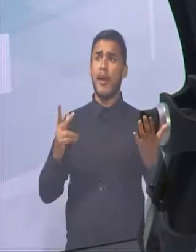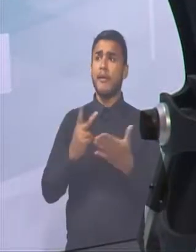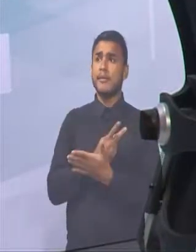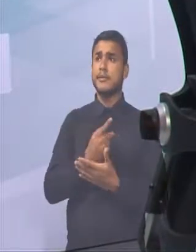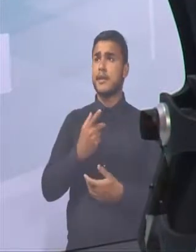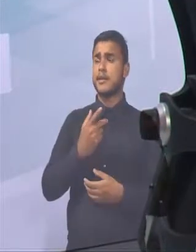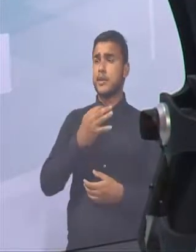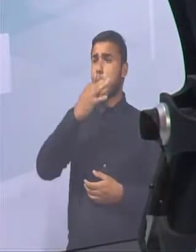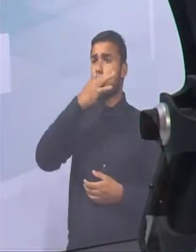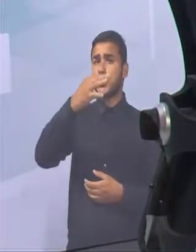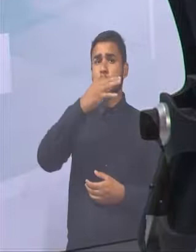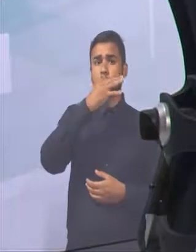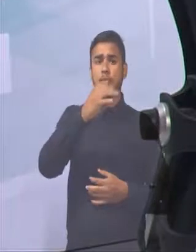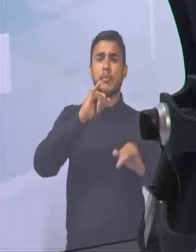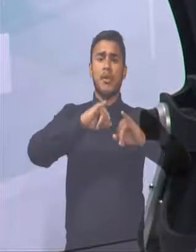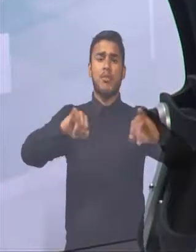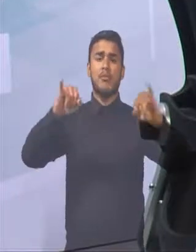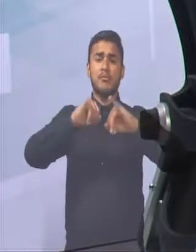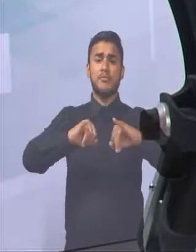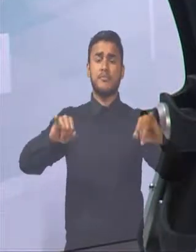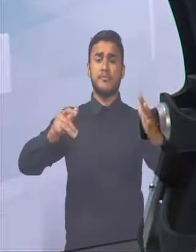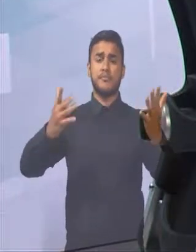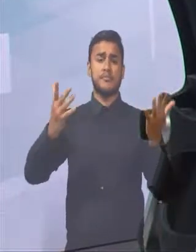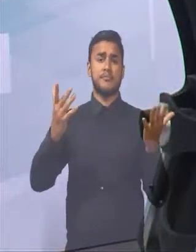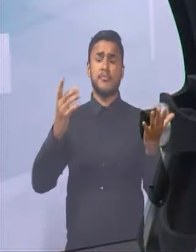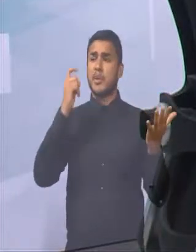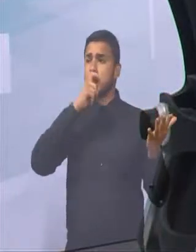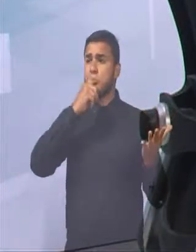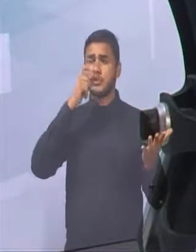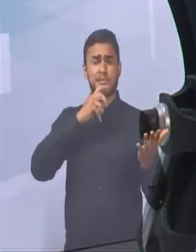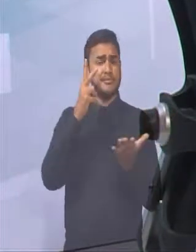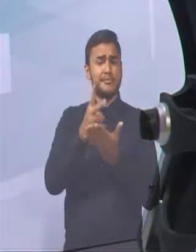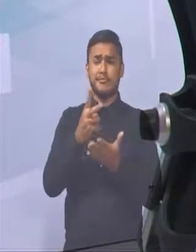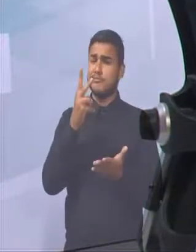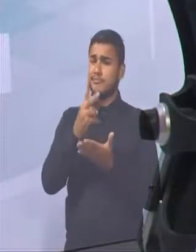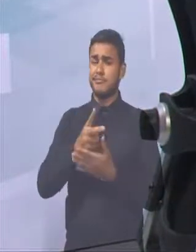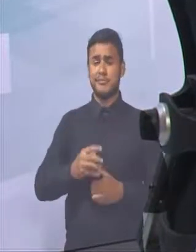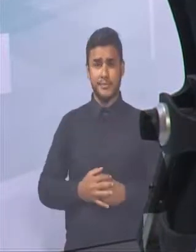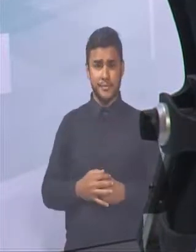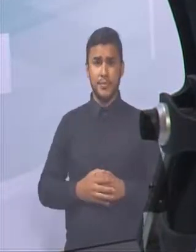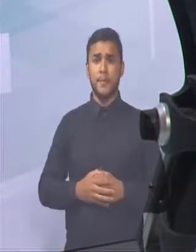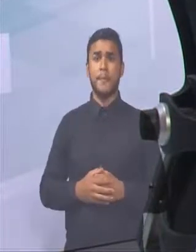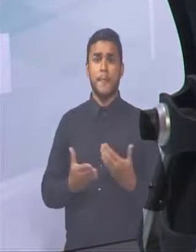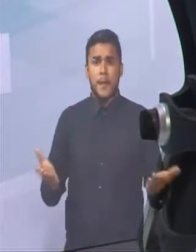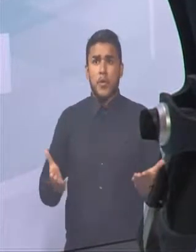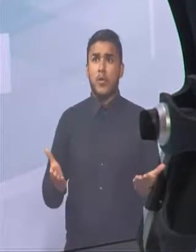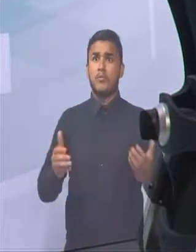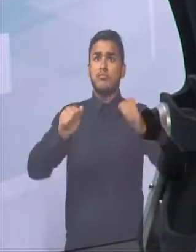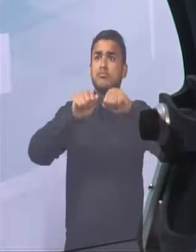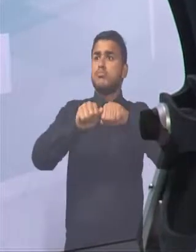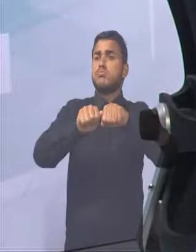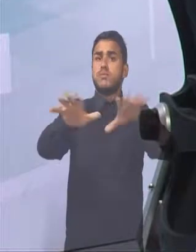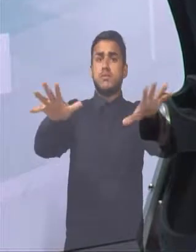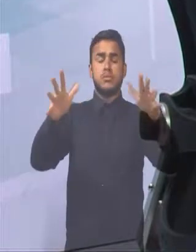news. Tudo bem, tem fake news, mas sempre houve. Não tinha essa potência dos meios digitais, mas as